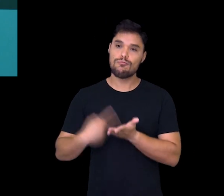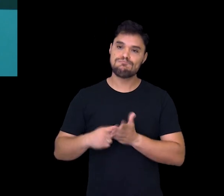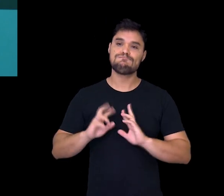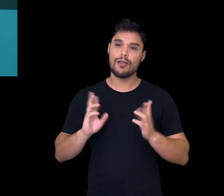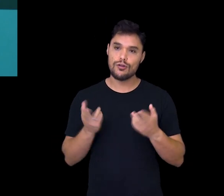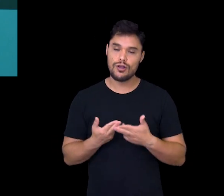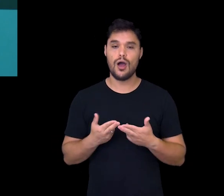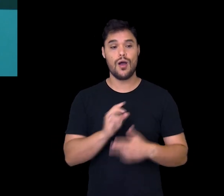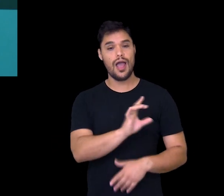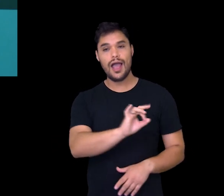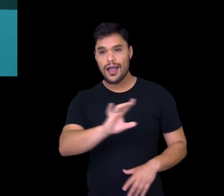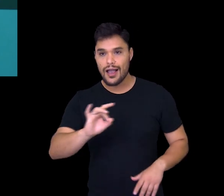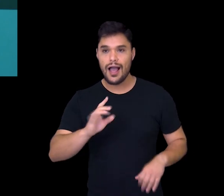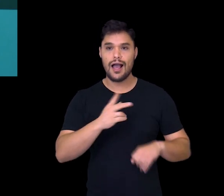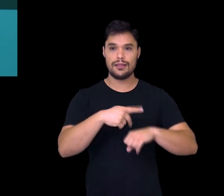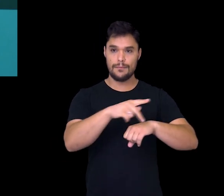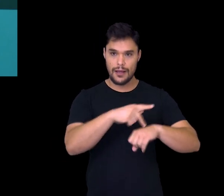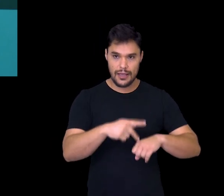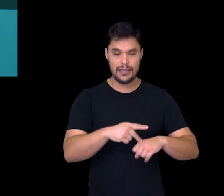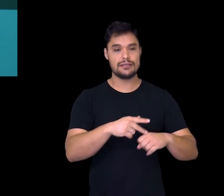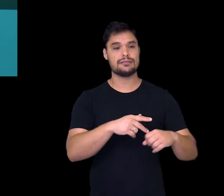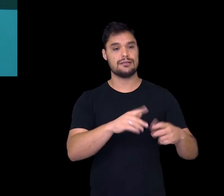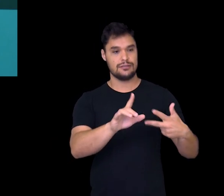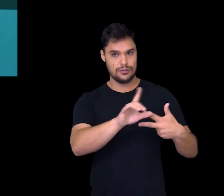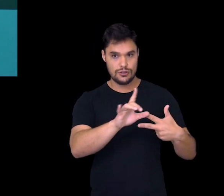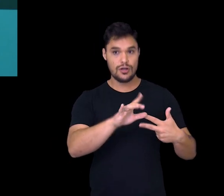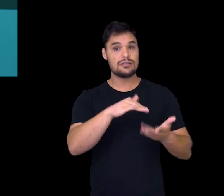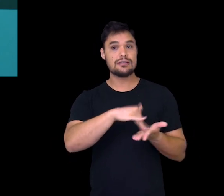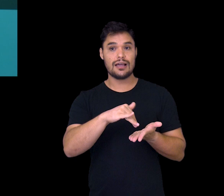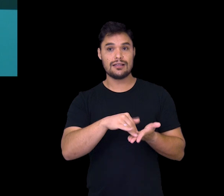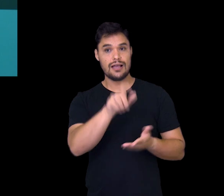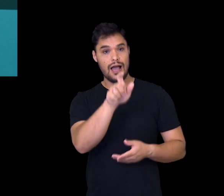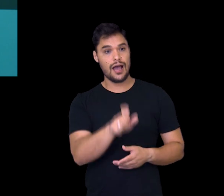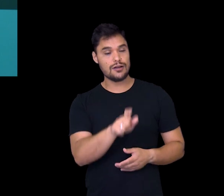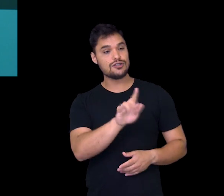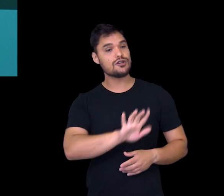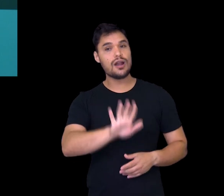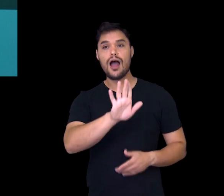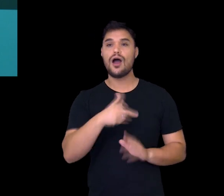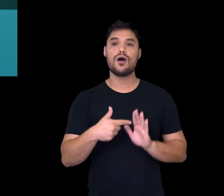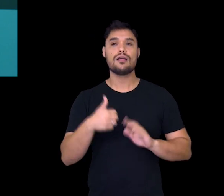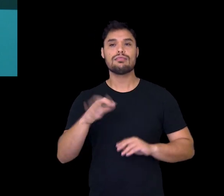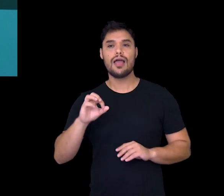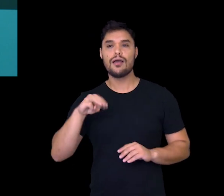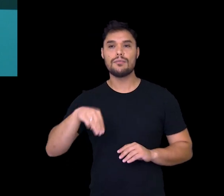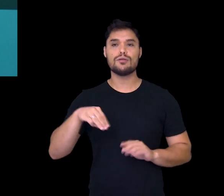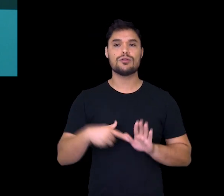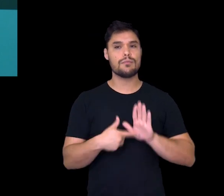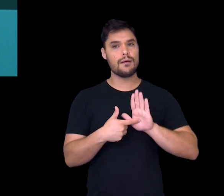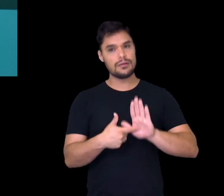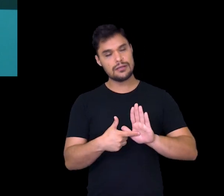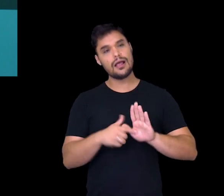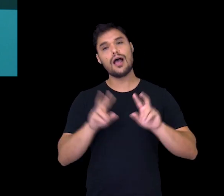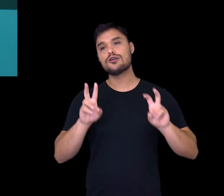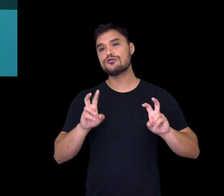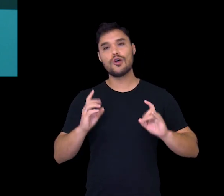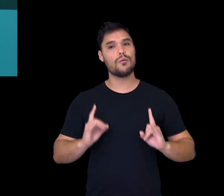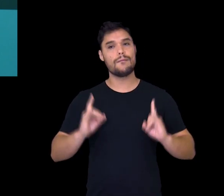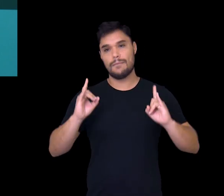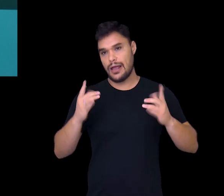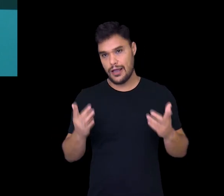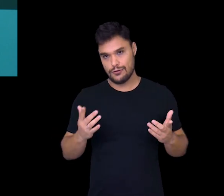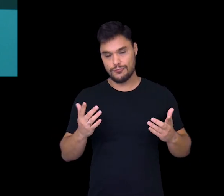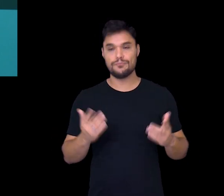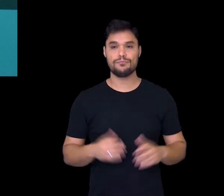parlamento, onde cada secretário-geral desse teve 10 minutos para apresentar alguma coisa sobre a sede do seu parlamento. Então todos se inscreveram lá e